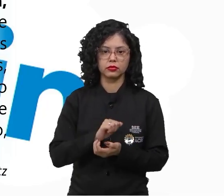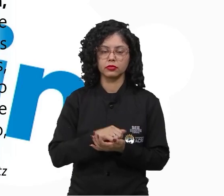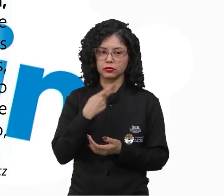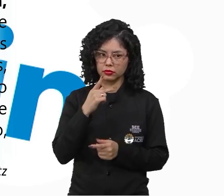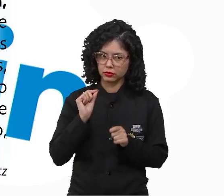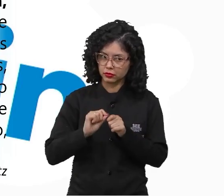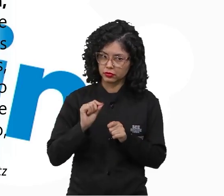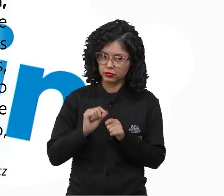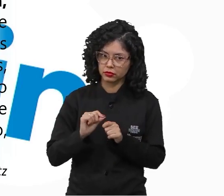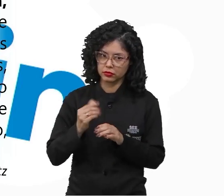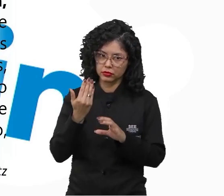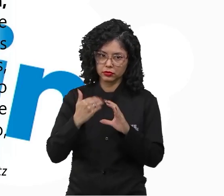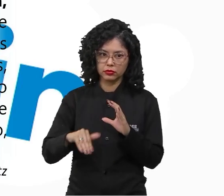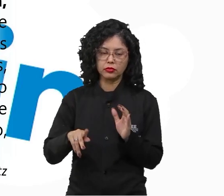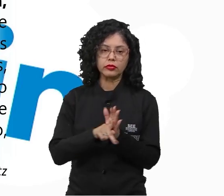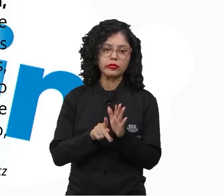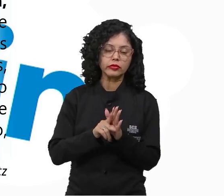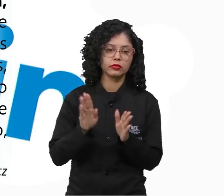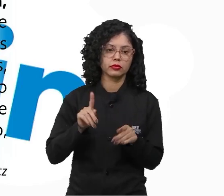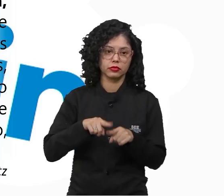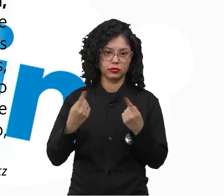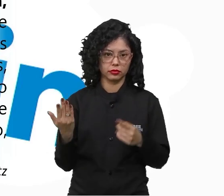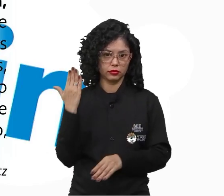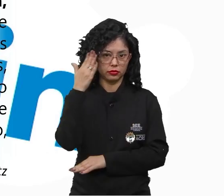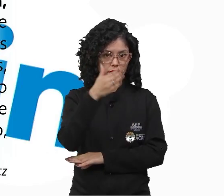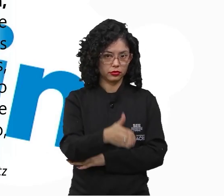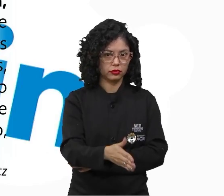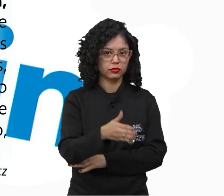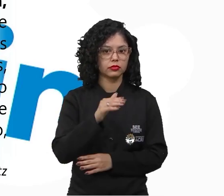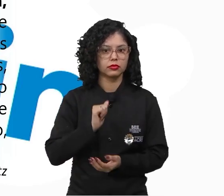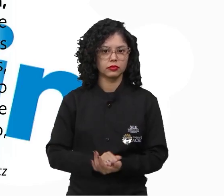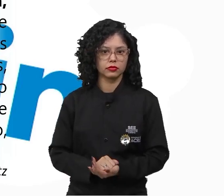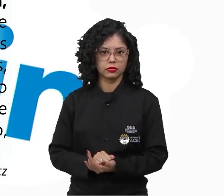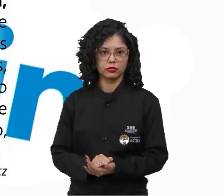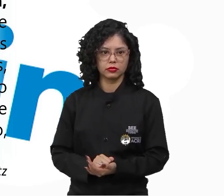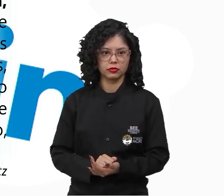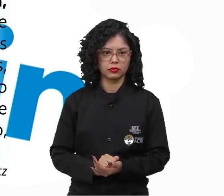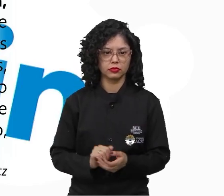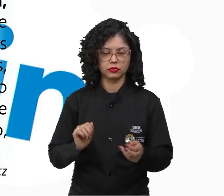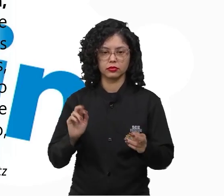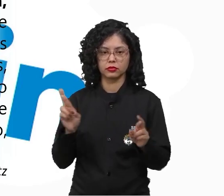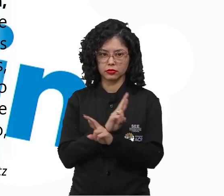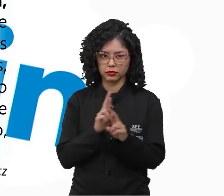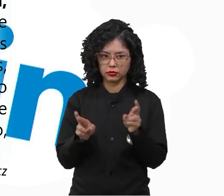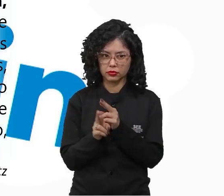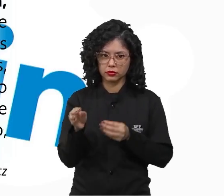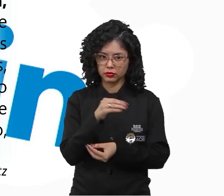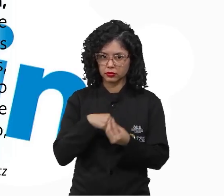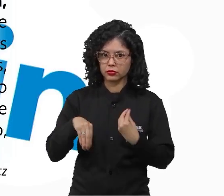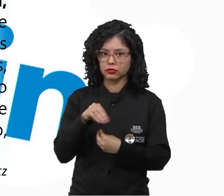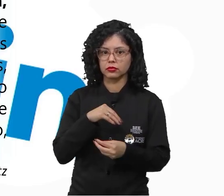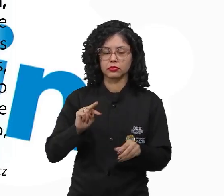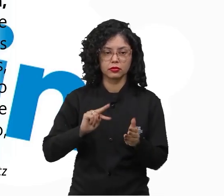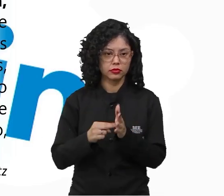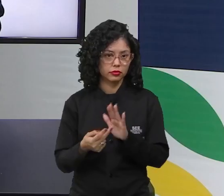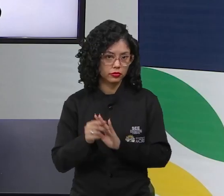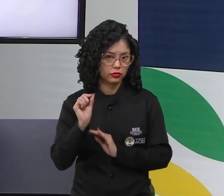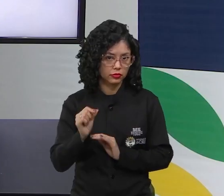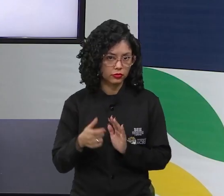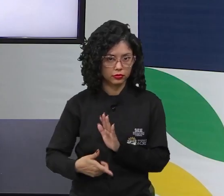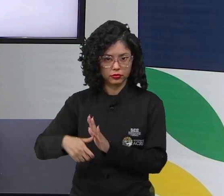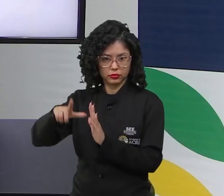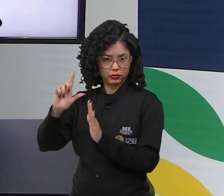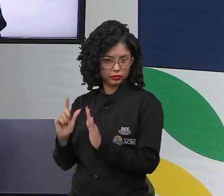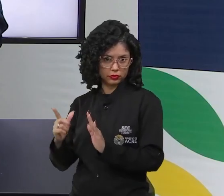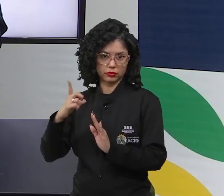fazer publicidade. Então, elas são mais direcionadas, interativas e envolventes. Quer dizer, se antes